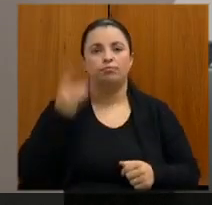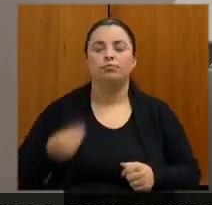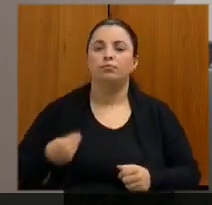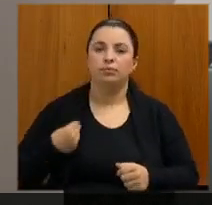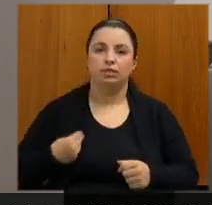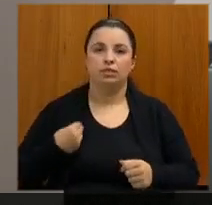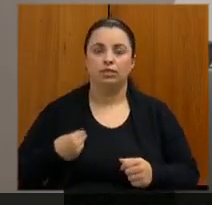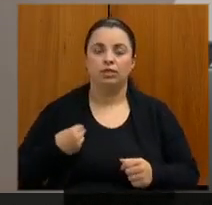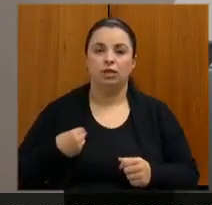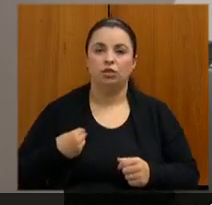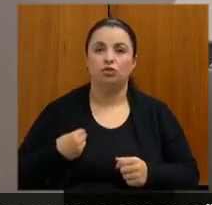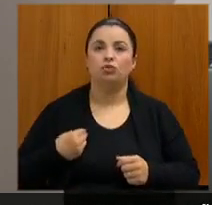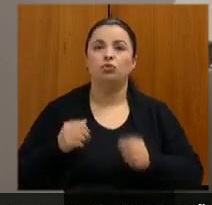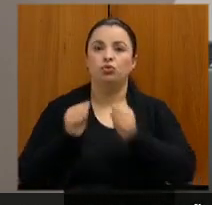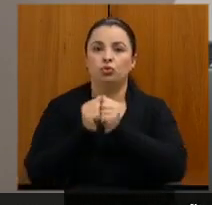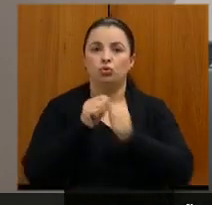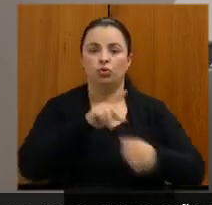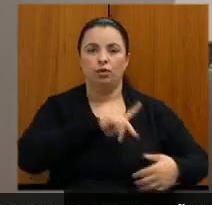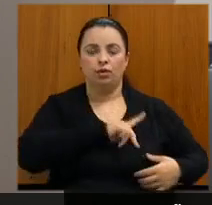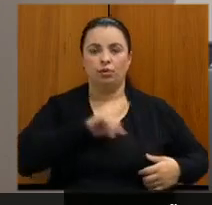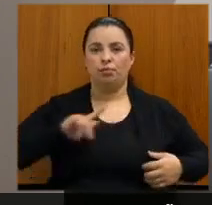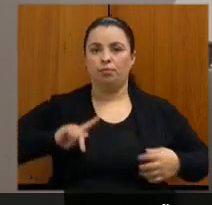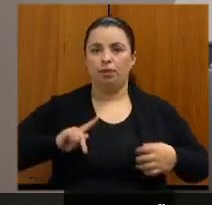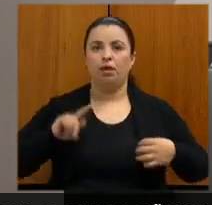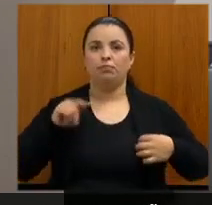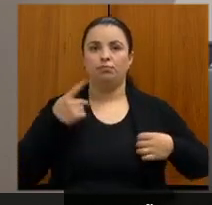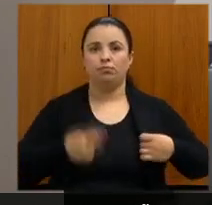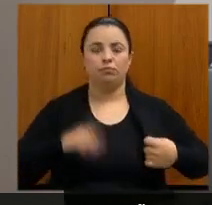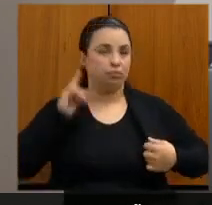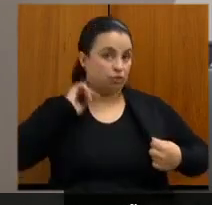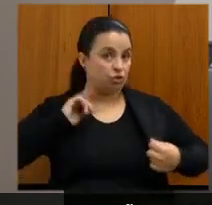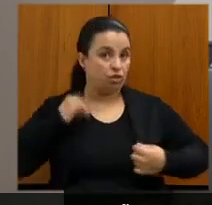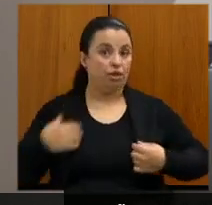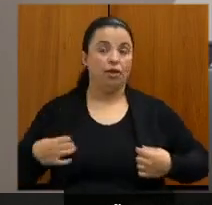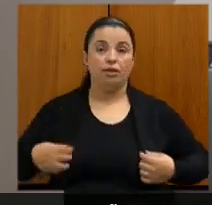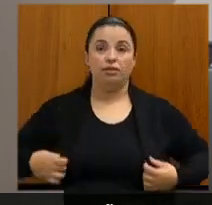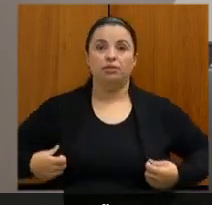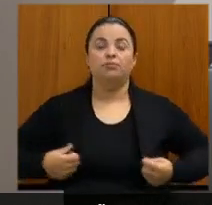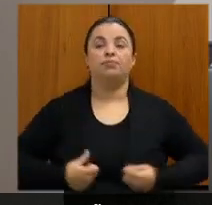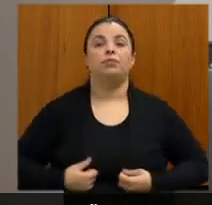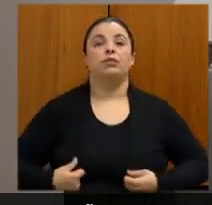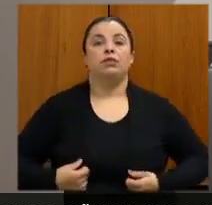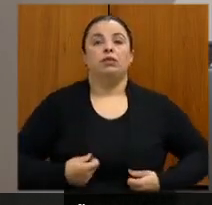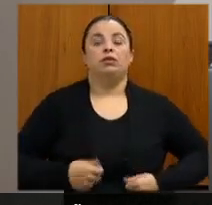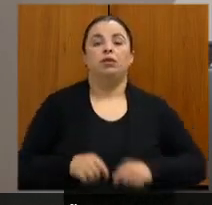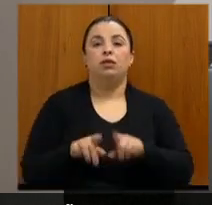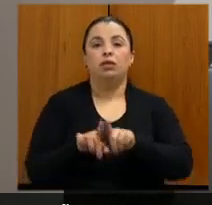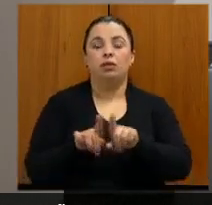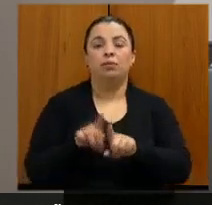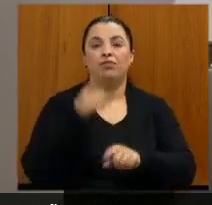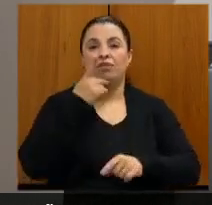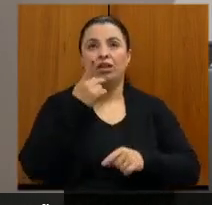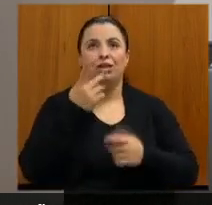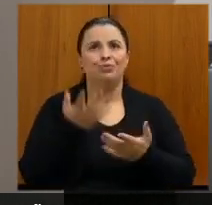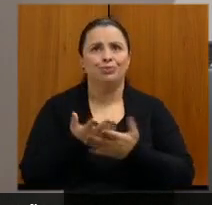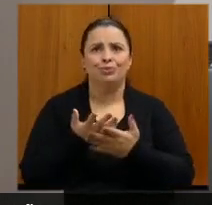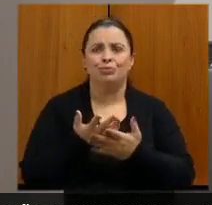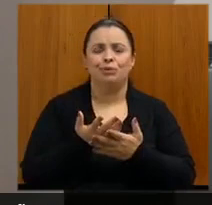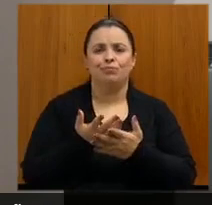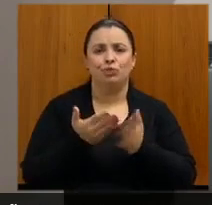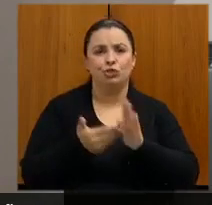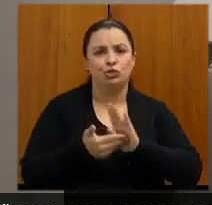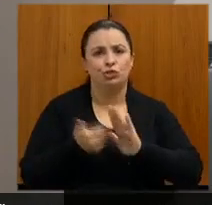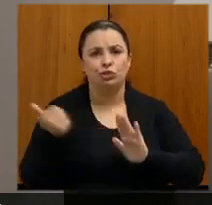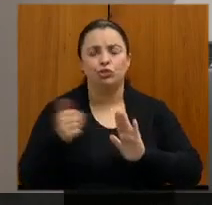com a Defensoria Pública do Estado de Minas Gerais Também conversando sobre gravíssimas violações de direitos